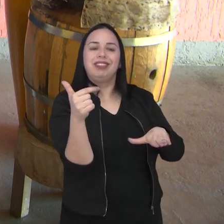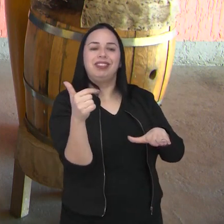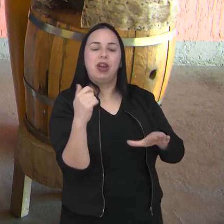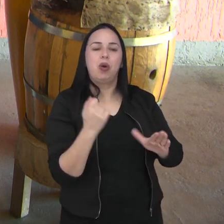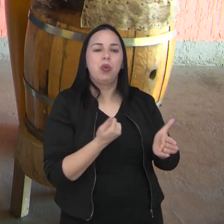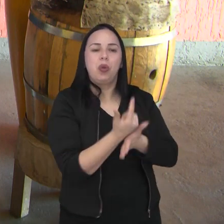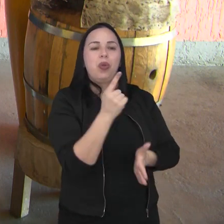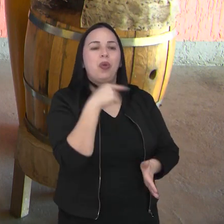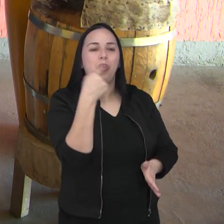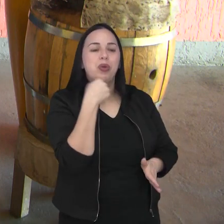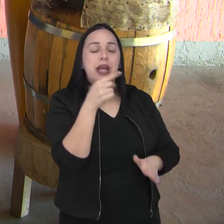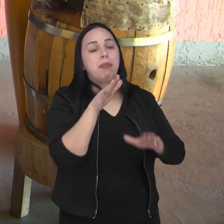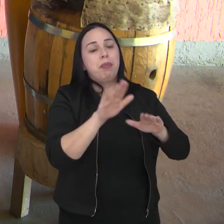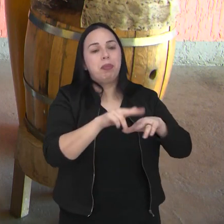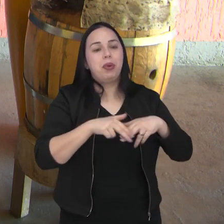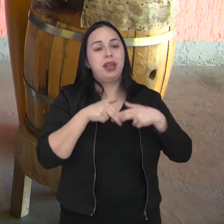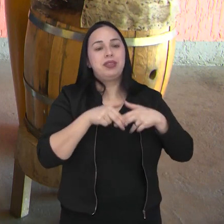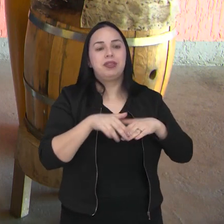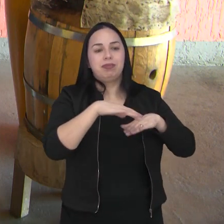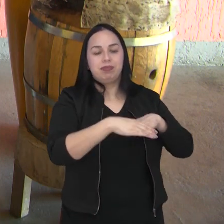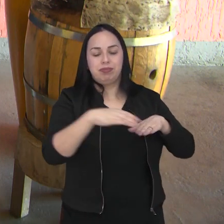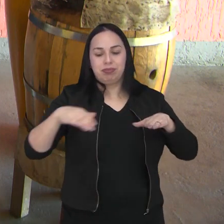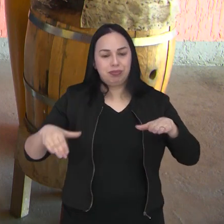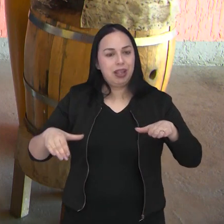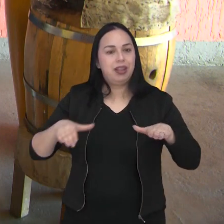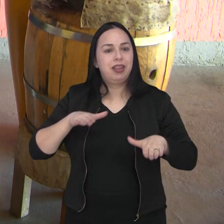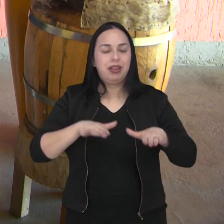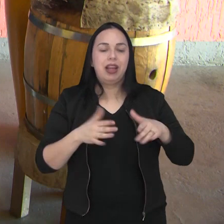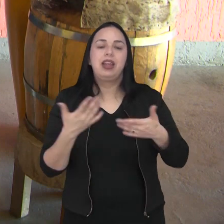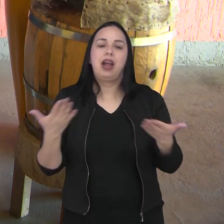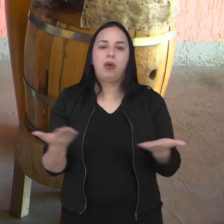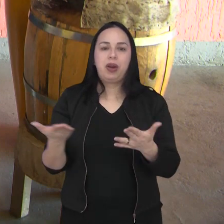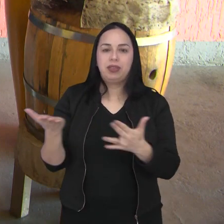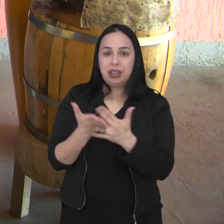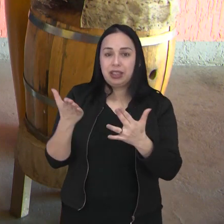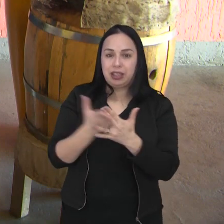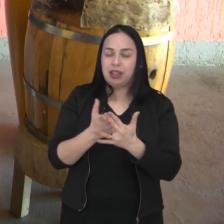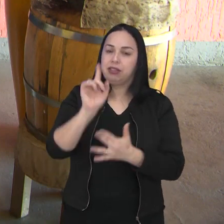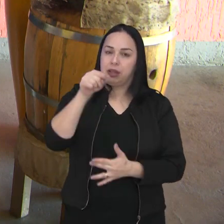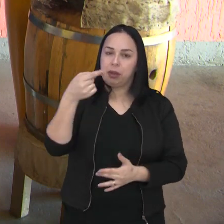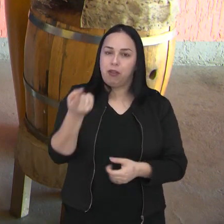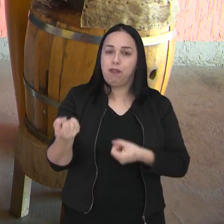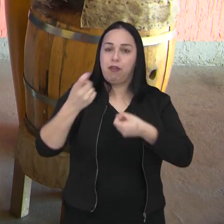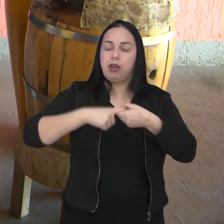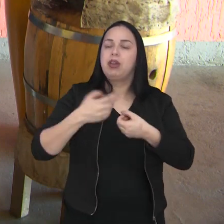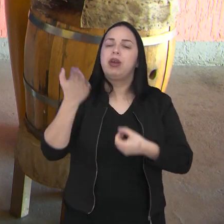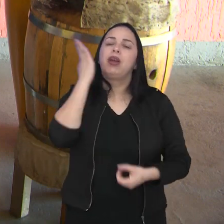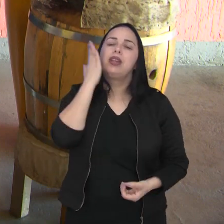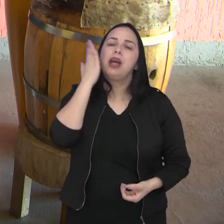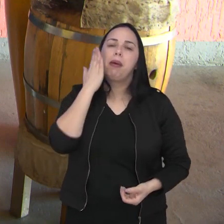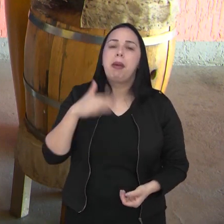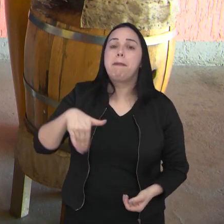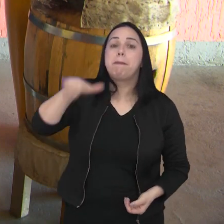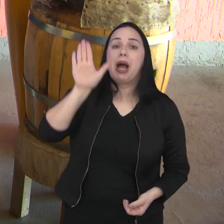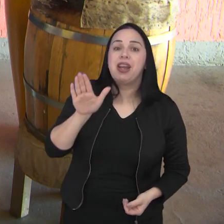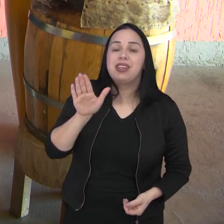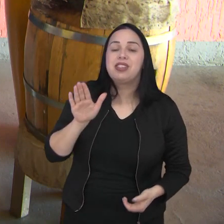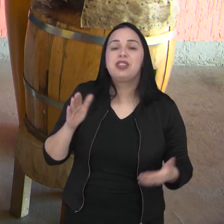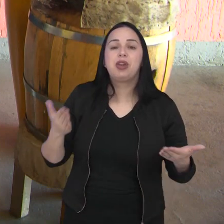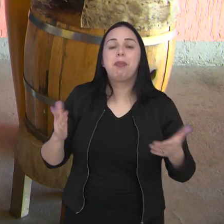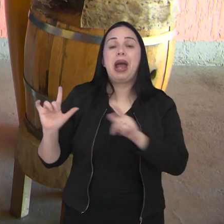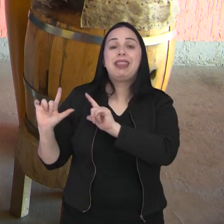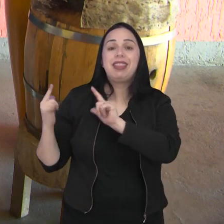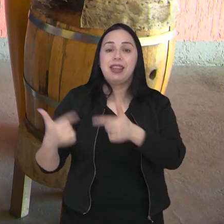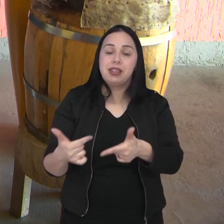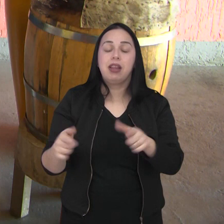tem condições, e daí eles dançam descalço. Eu vou fazer o seguinte, a gente vai fazer um rápido intervalo, daqui a pouquinho a gente volta, porque eu quero saber mais do Laudeni sobre